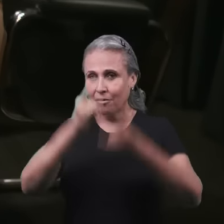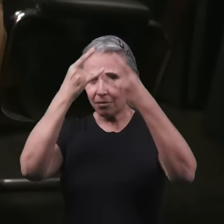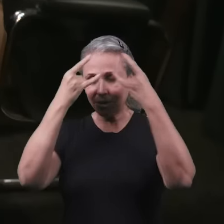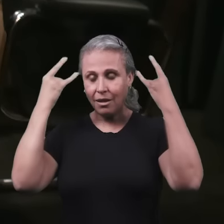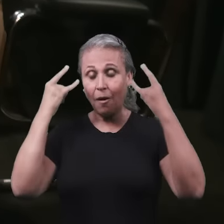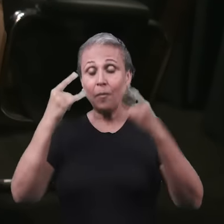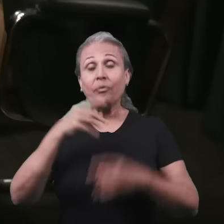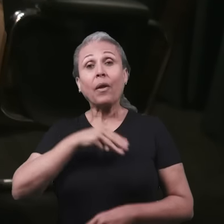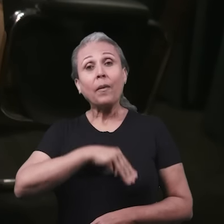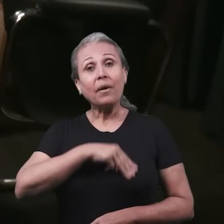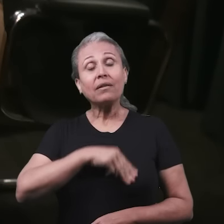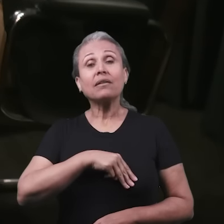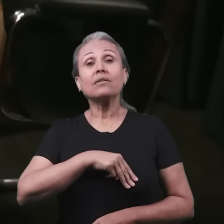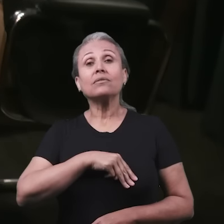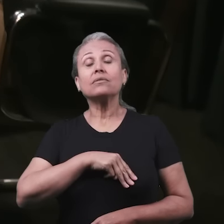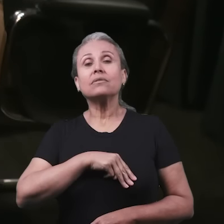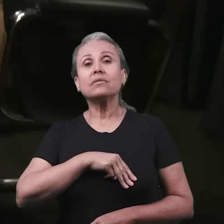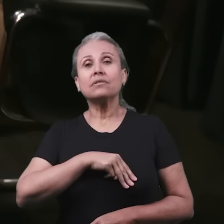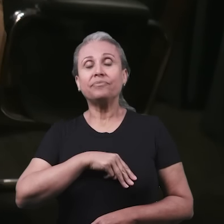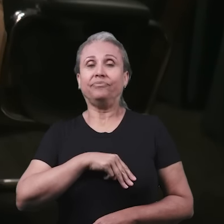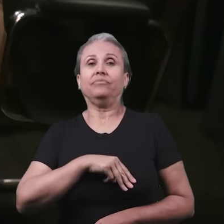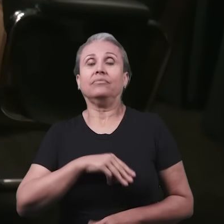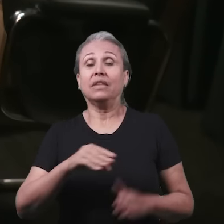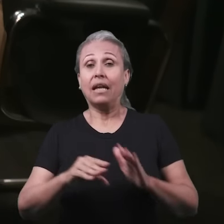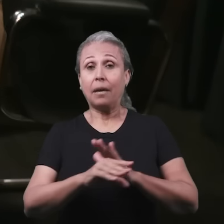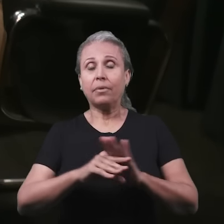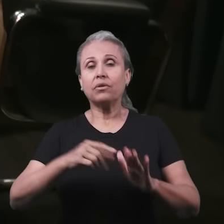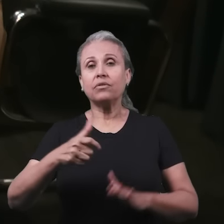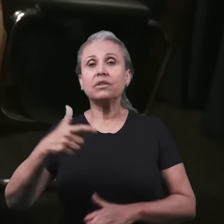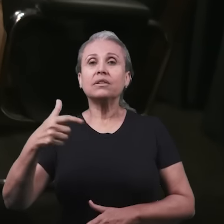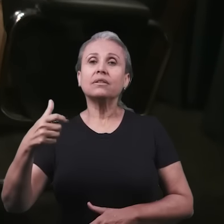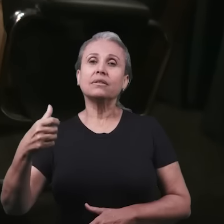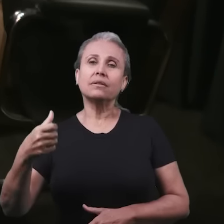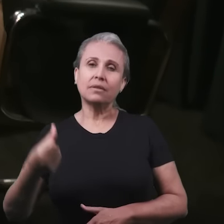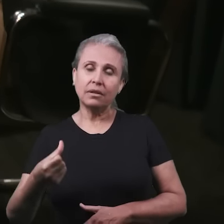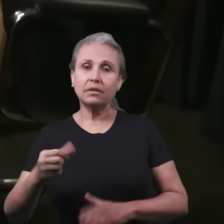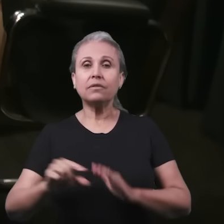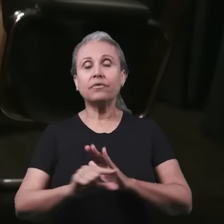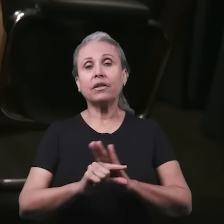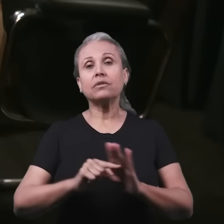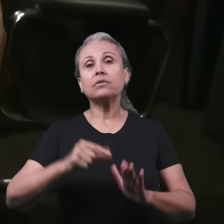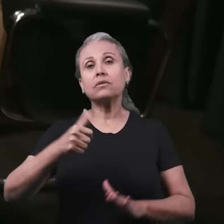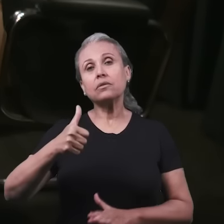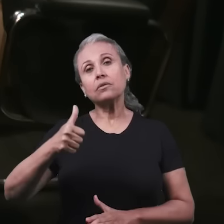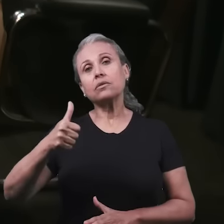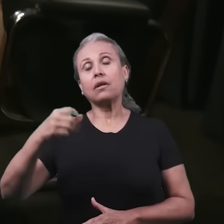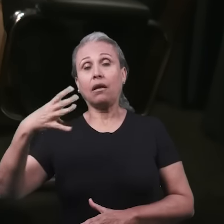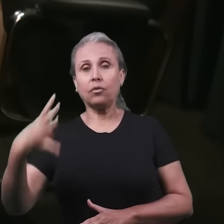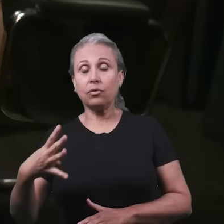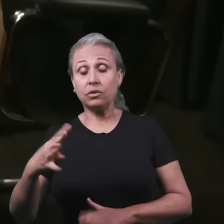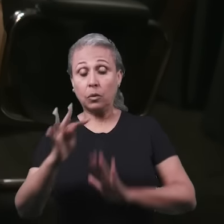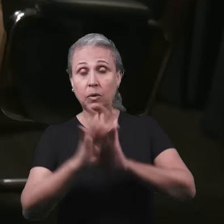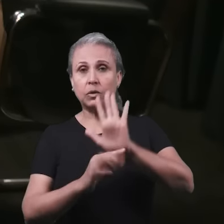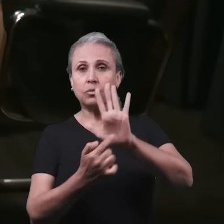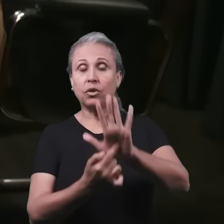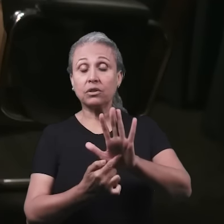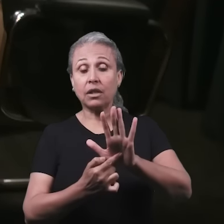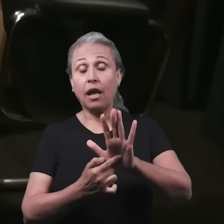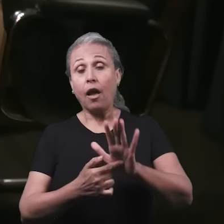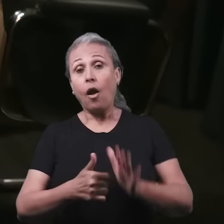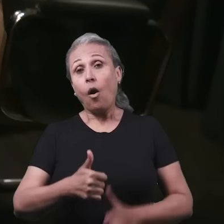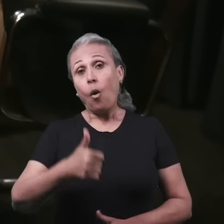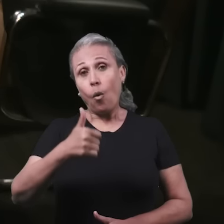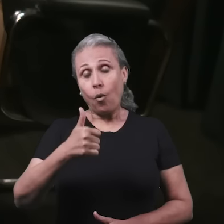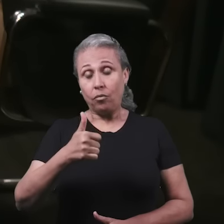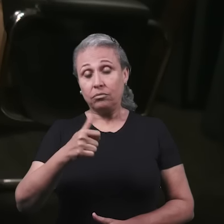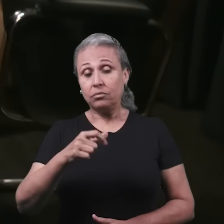exemplo, em Mateus 26, verso 14 e 16, quando a palavra fala, então um dos 12, chamado